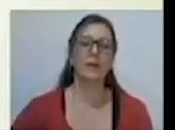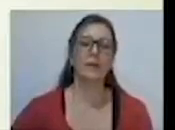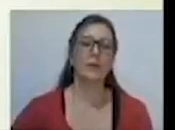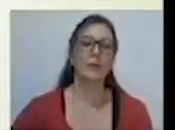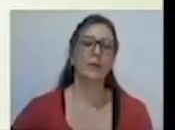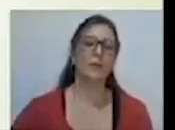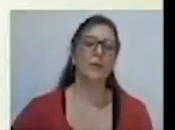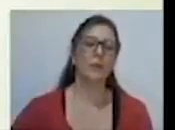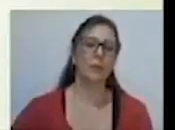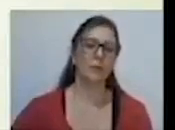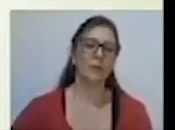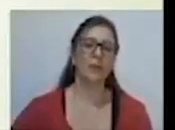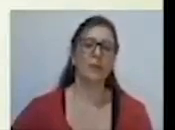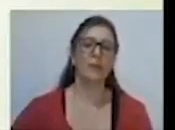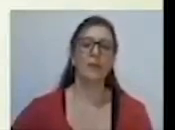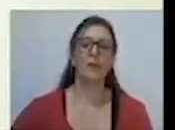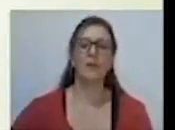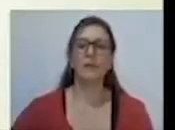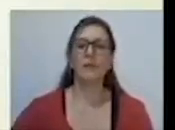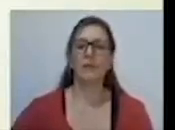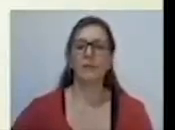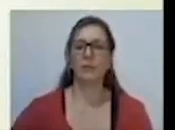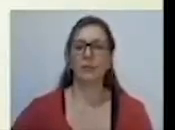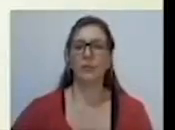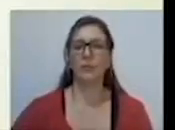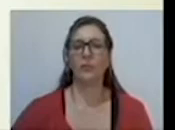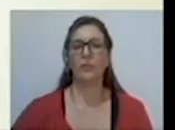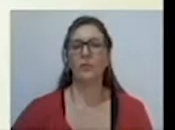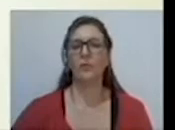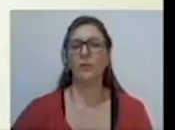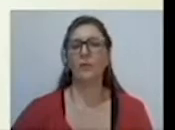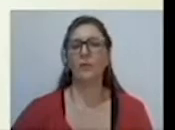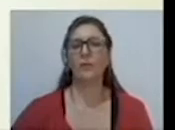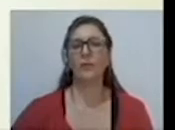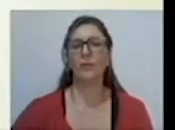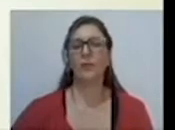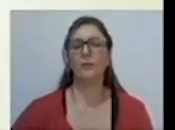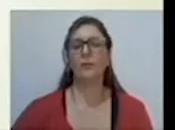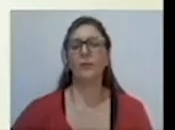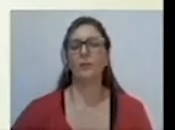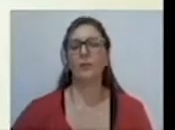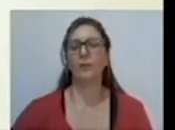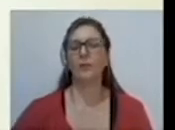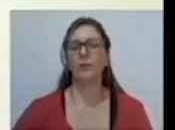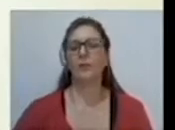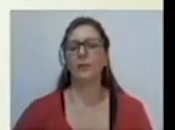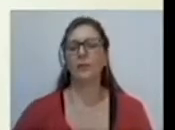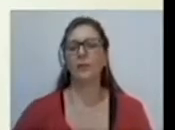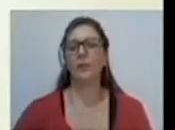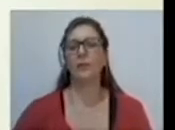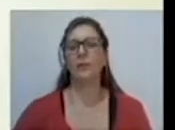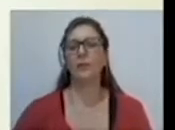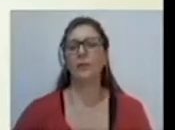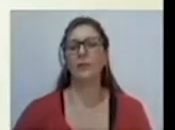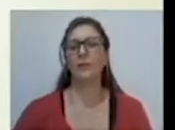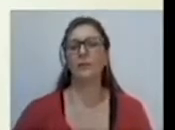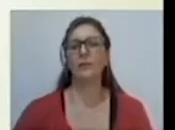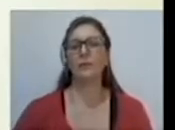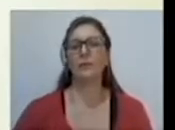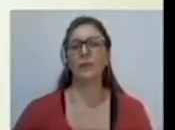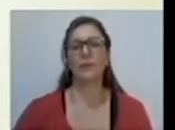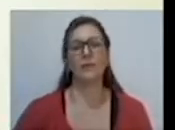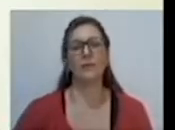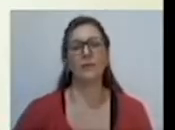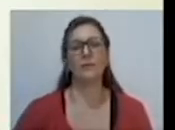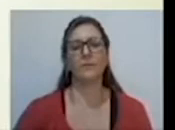Olá, eu sou a professora Mônica e na aula de ciências de hoje nós vamos falar sobre o ciclo cardíaco e a nutrição